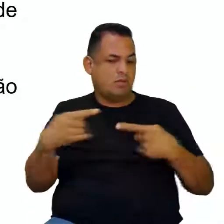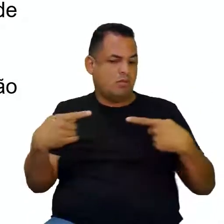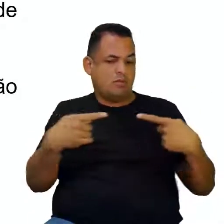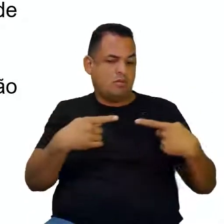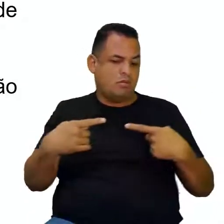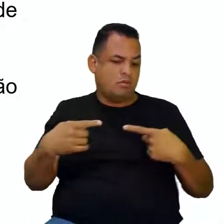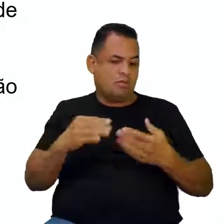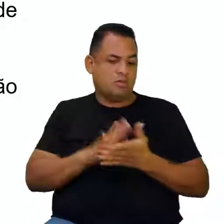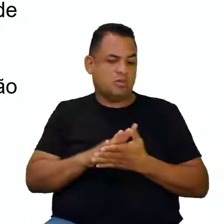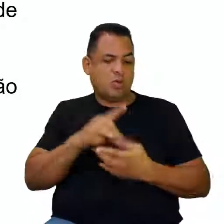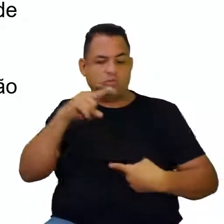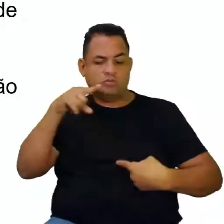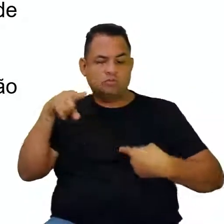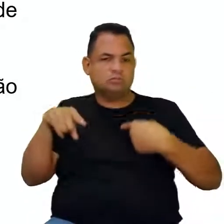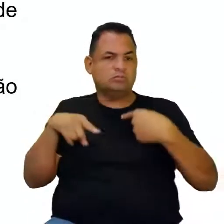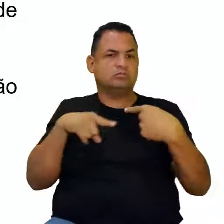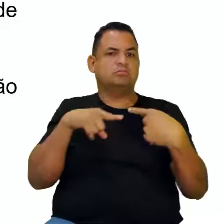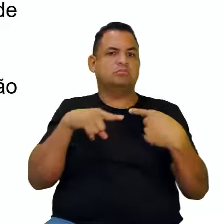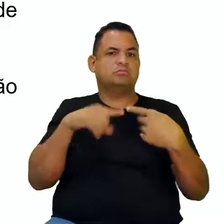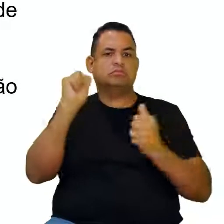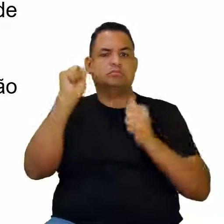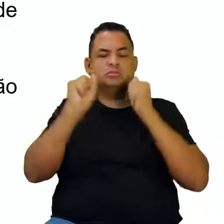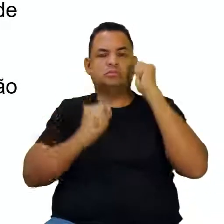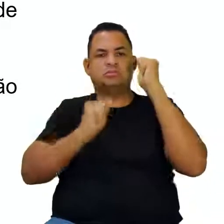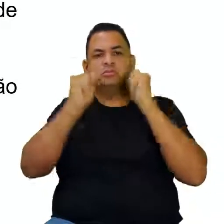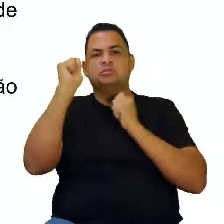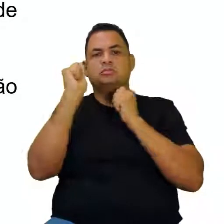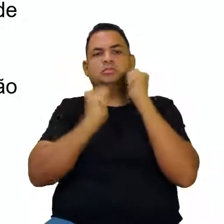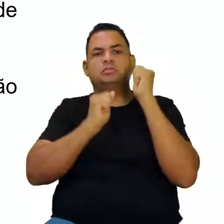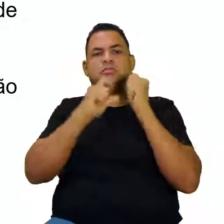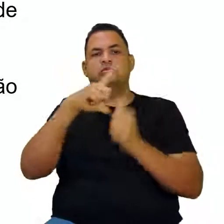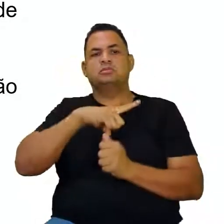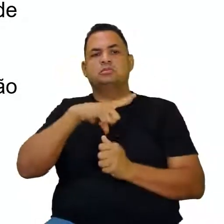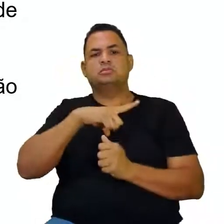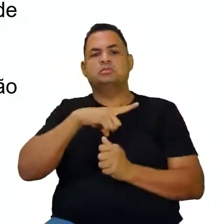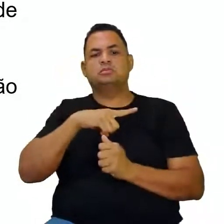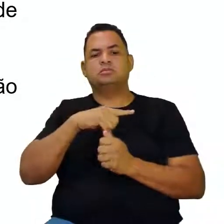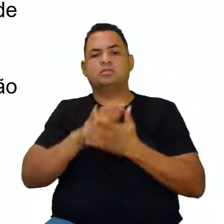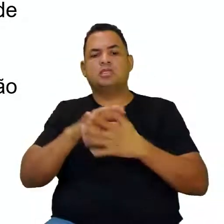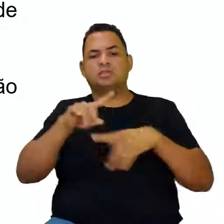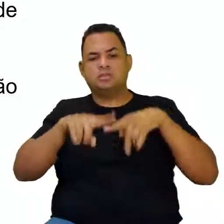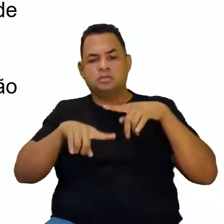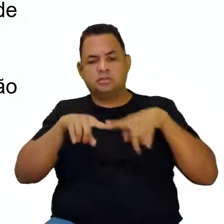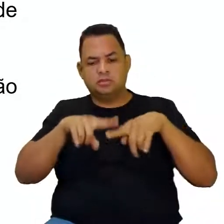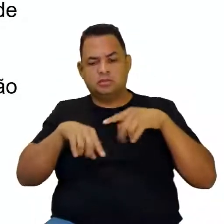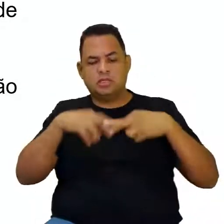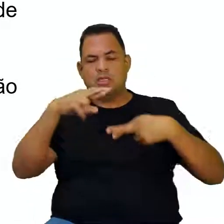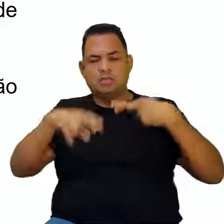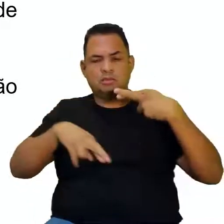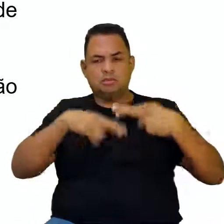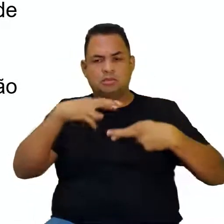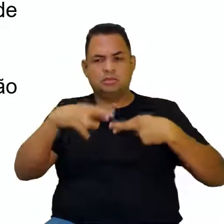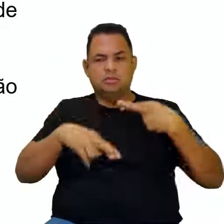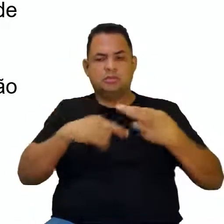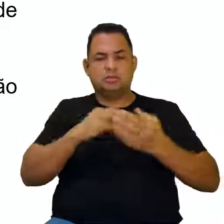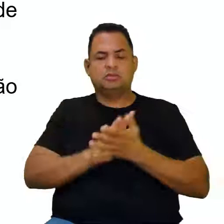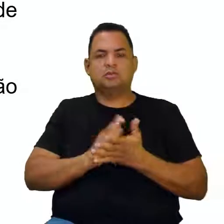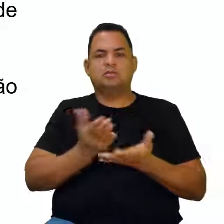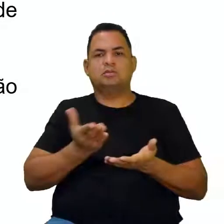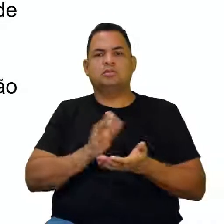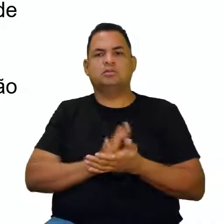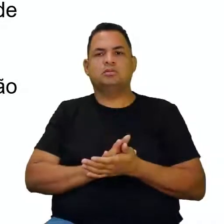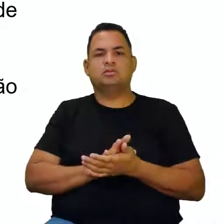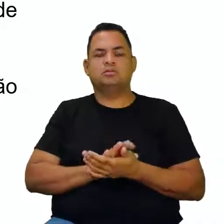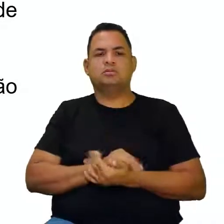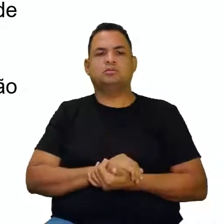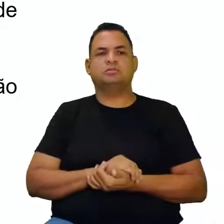ao interesse das indústrias em obter esse material para reciclagem ou já o material